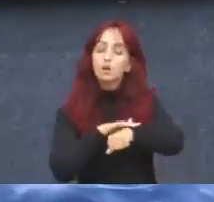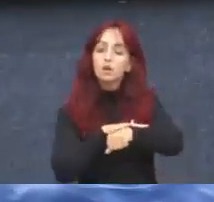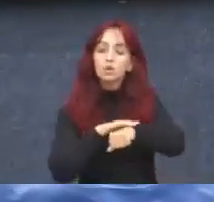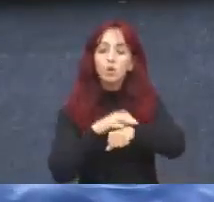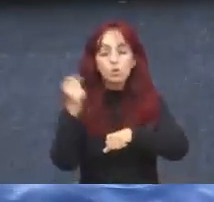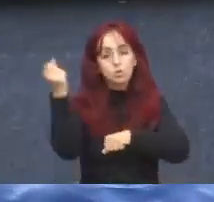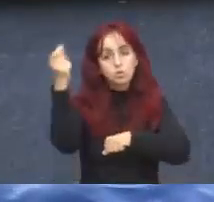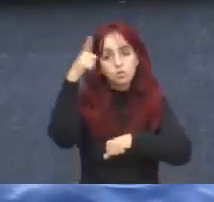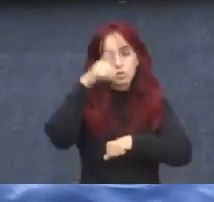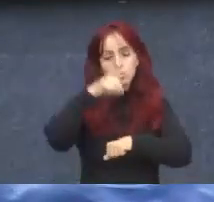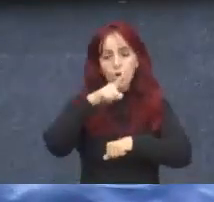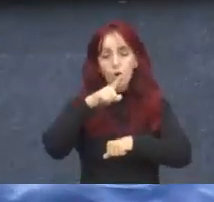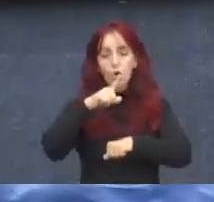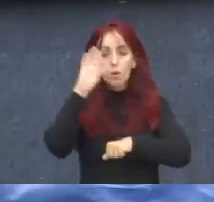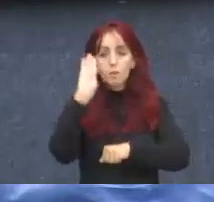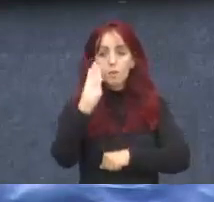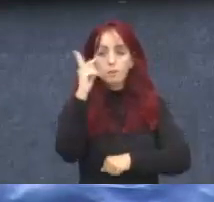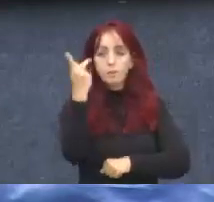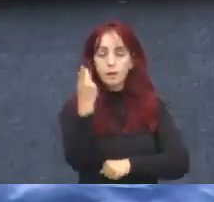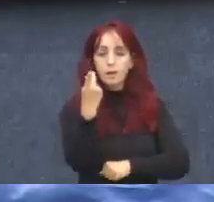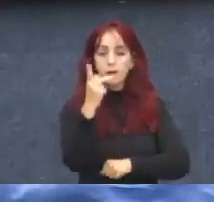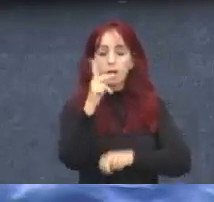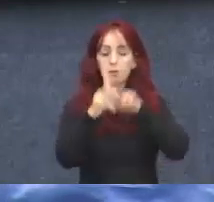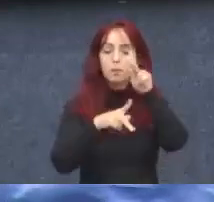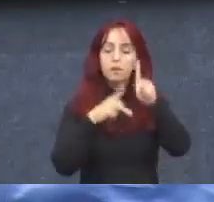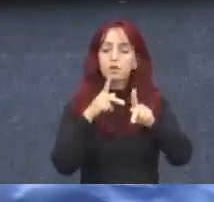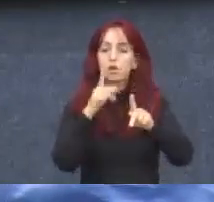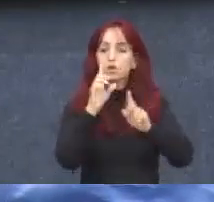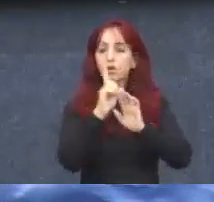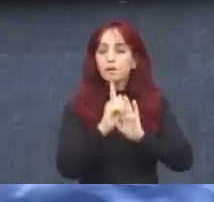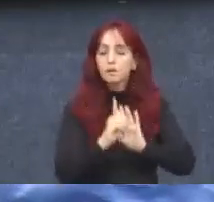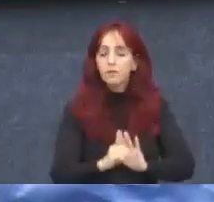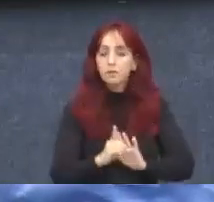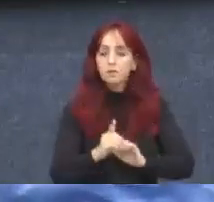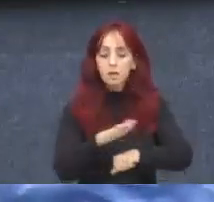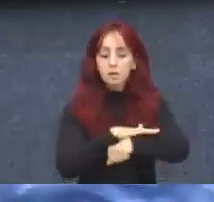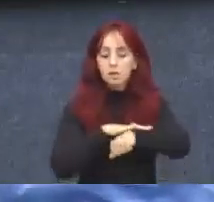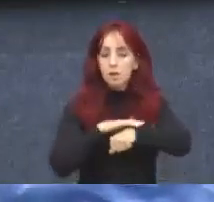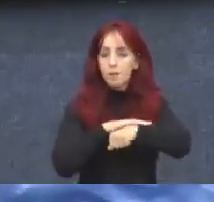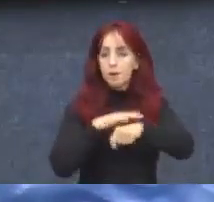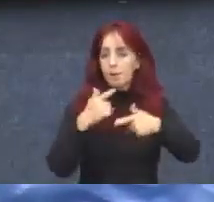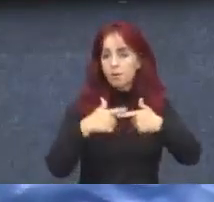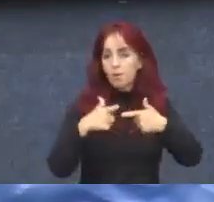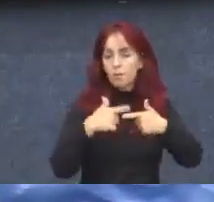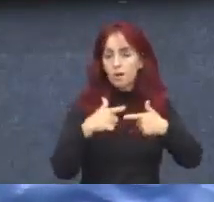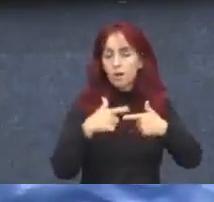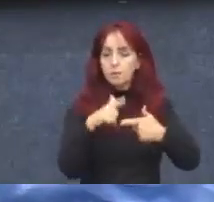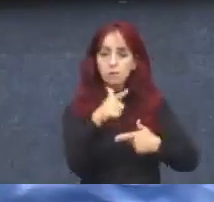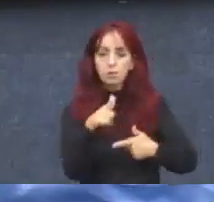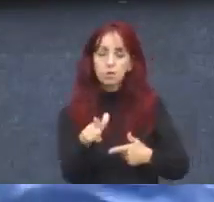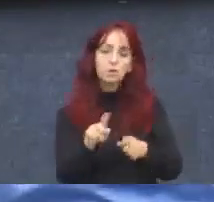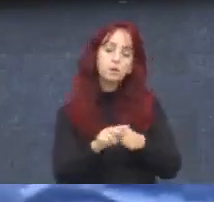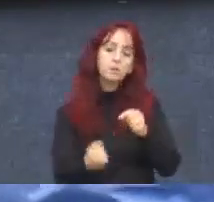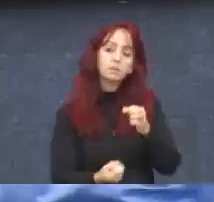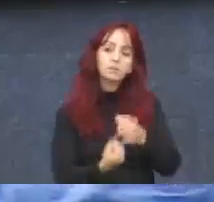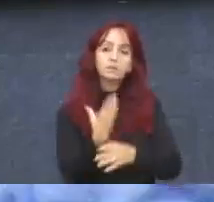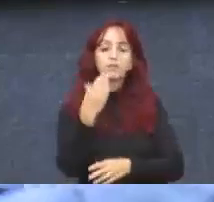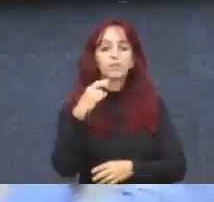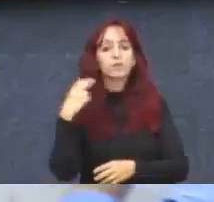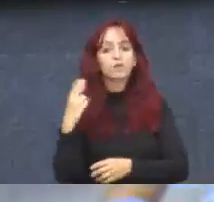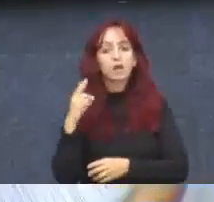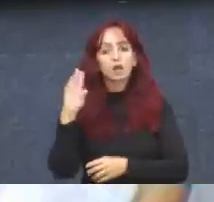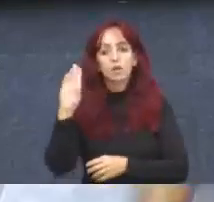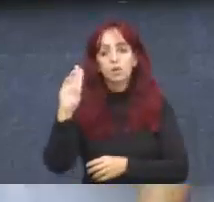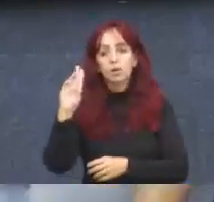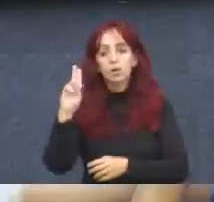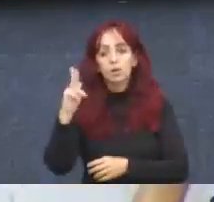solar pelo município de Belo Horizonte para pessoas com deficiência de albinismo e da outras providências. Autoria, vereador Elinho da